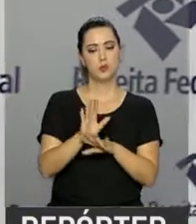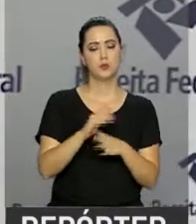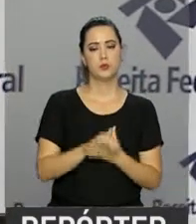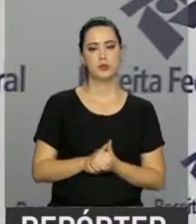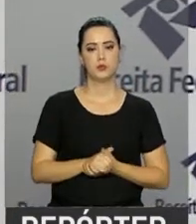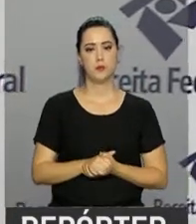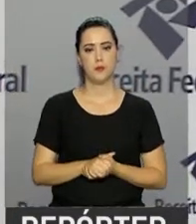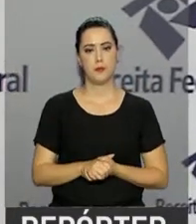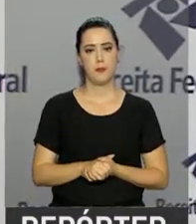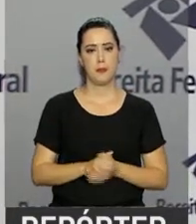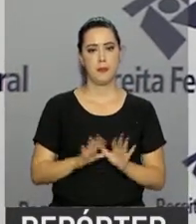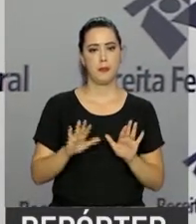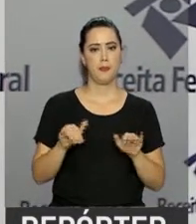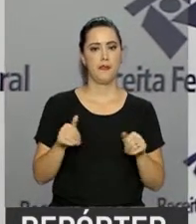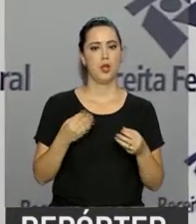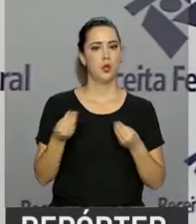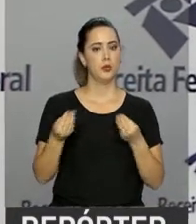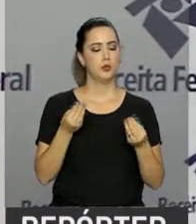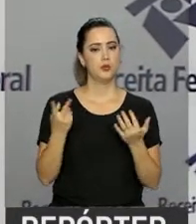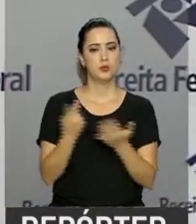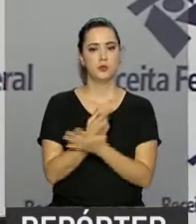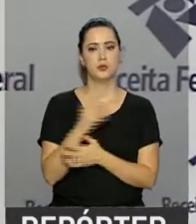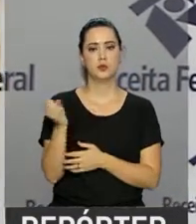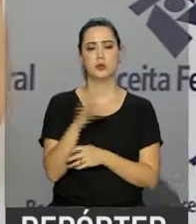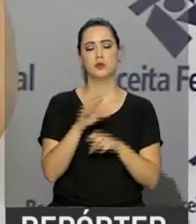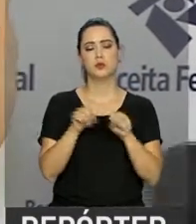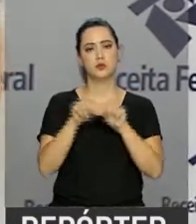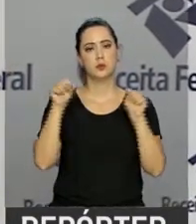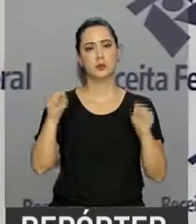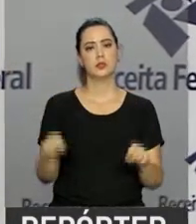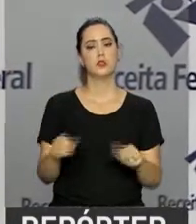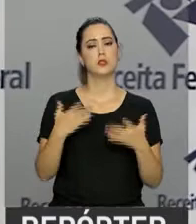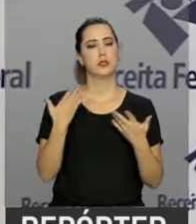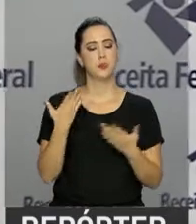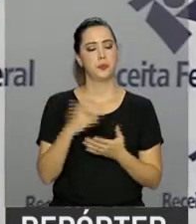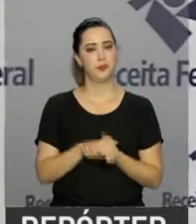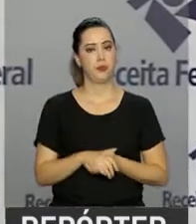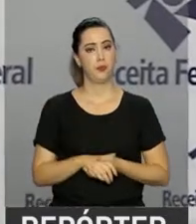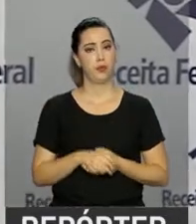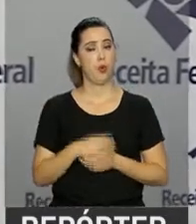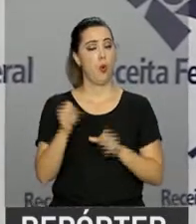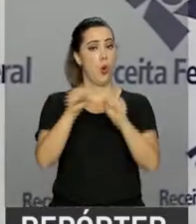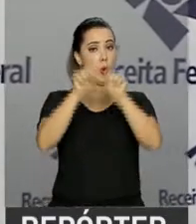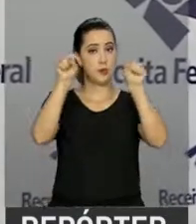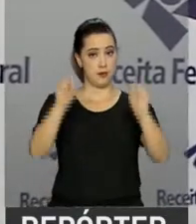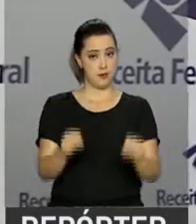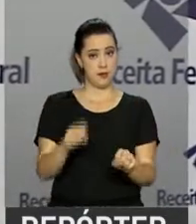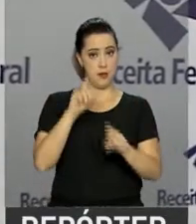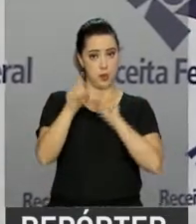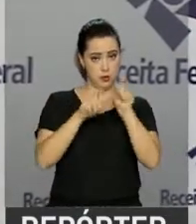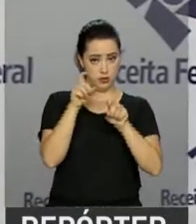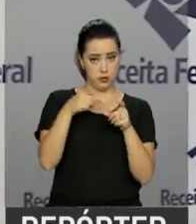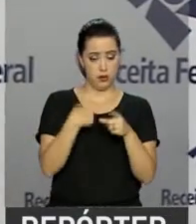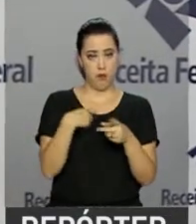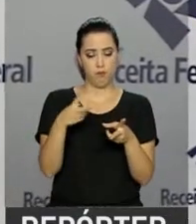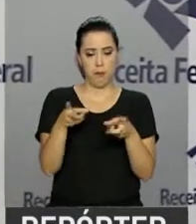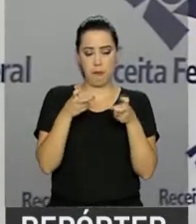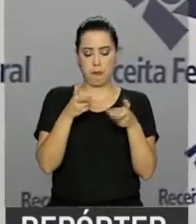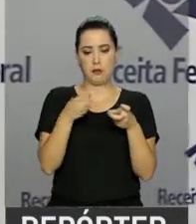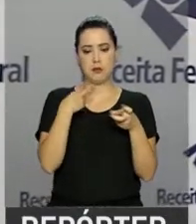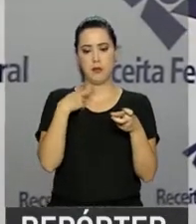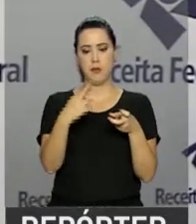como que vai funcionar esse novo sistema sistema de inteligência artificial é o sistema ele consegue ler as impugnações dos contribuintes